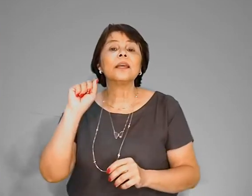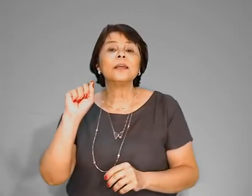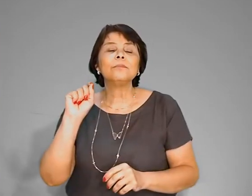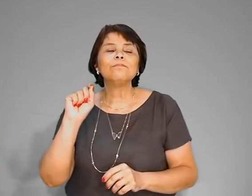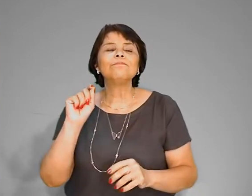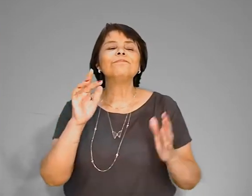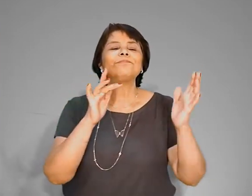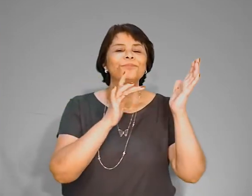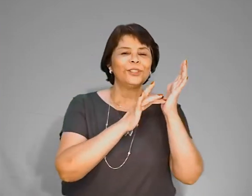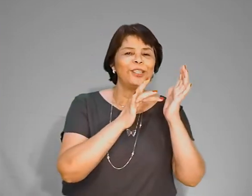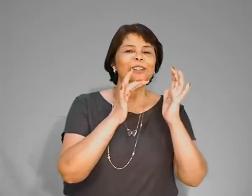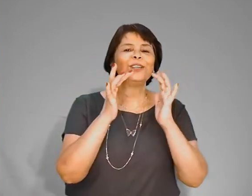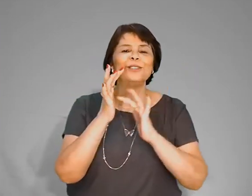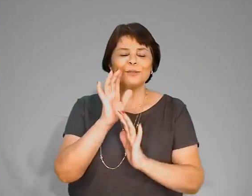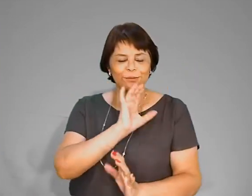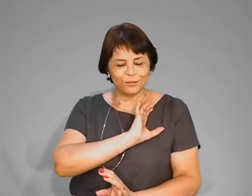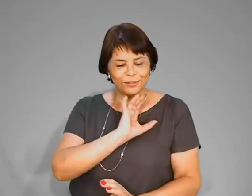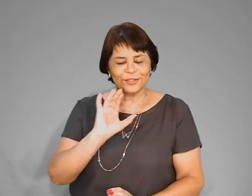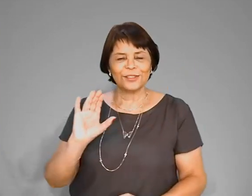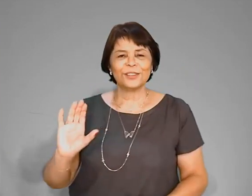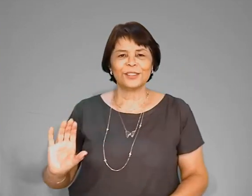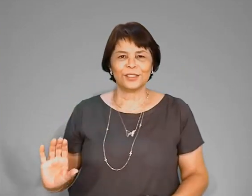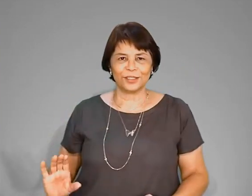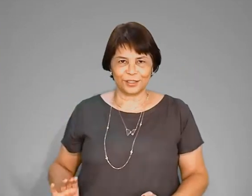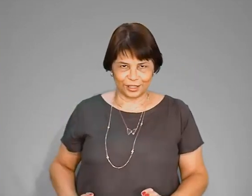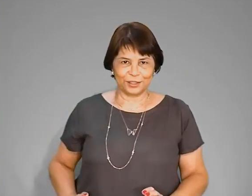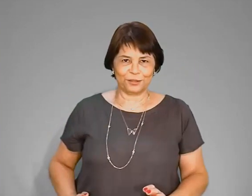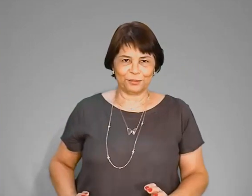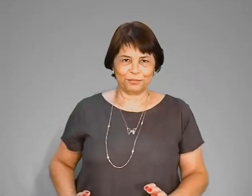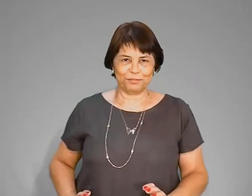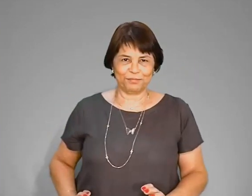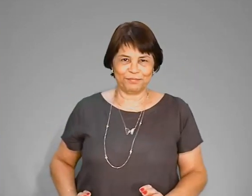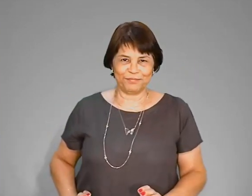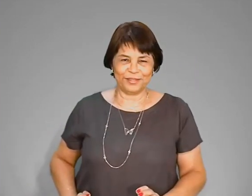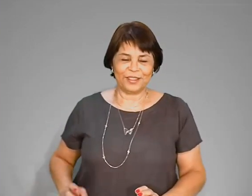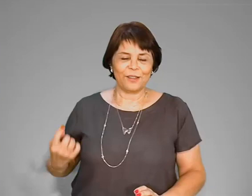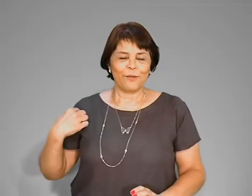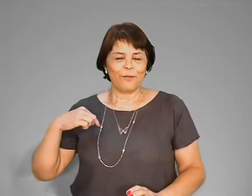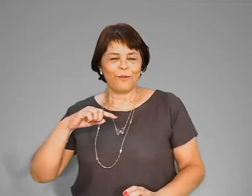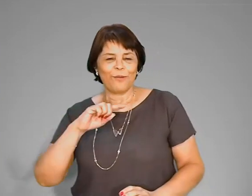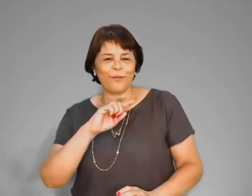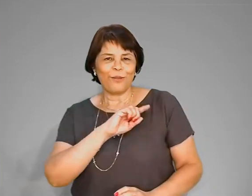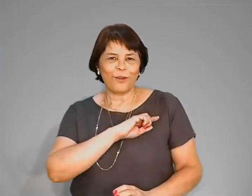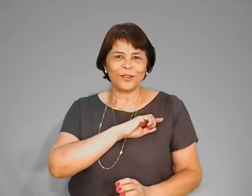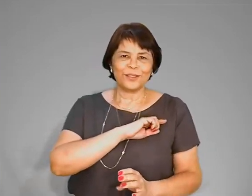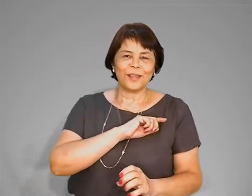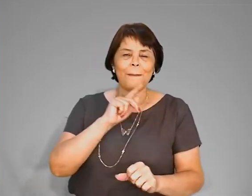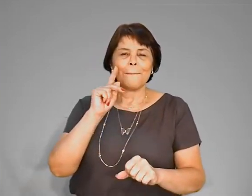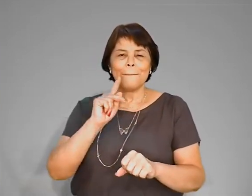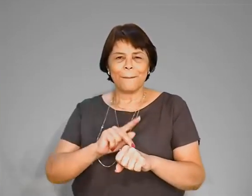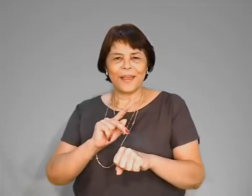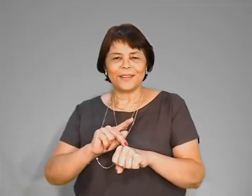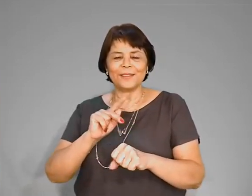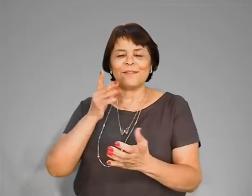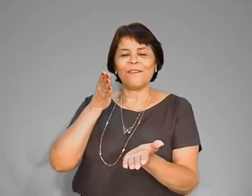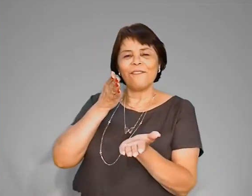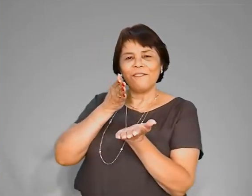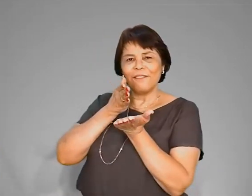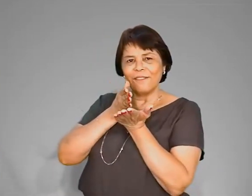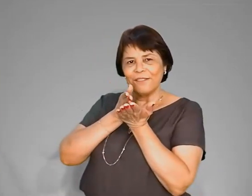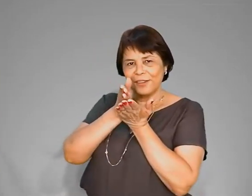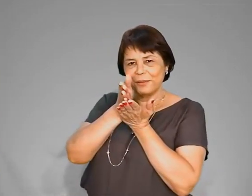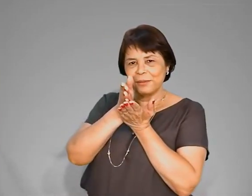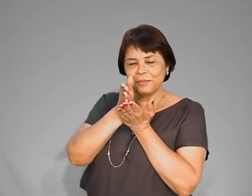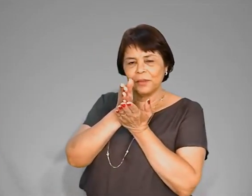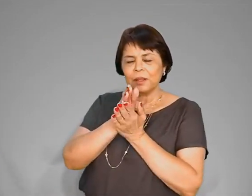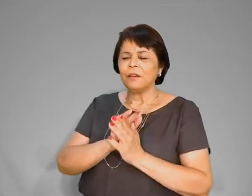Cristo Jesus, a pedra angular. Quando a gente vai fazer antigamente